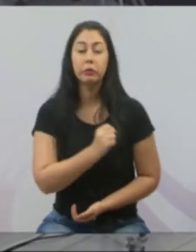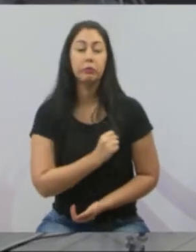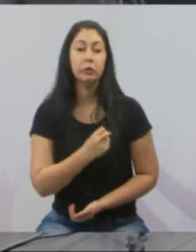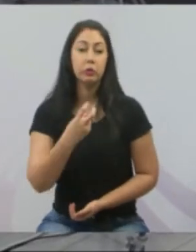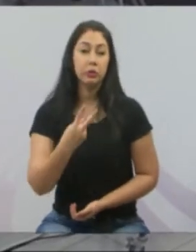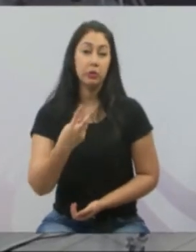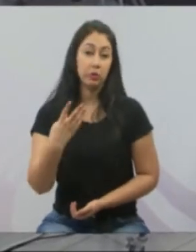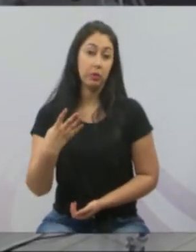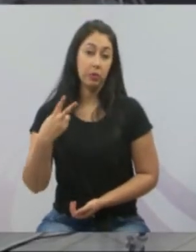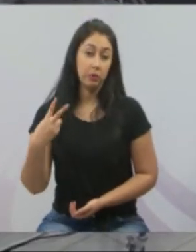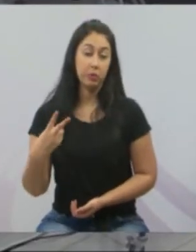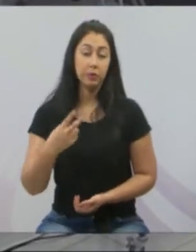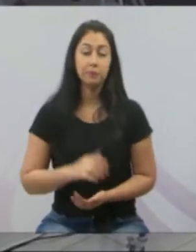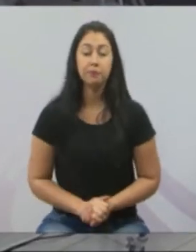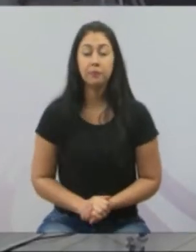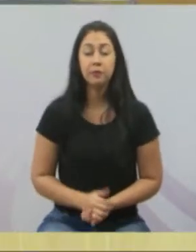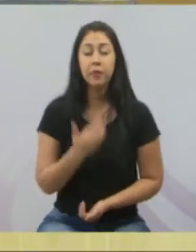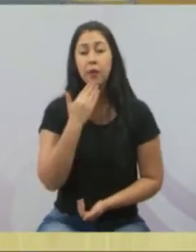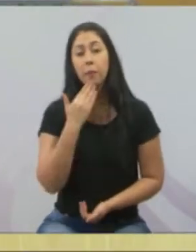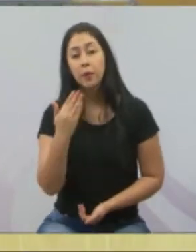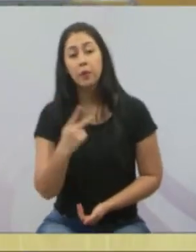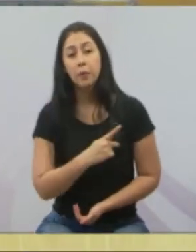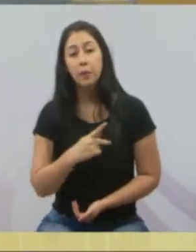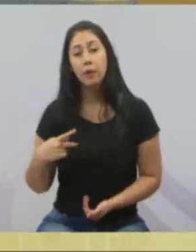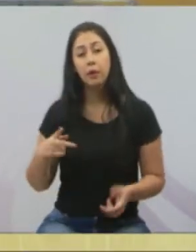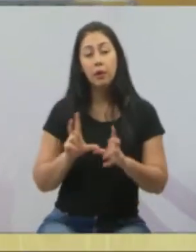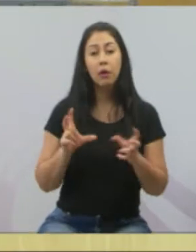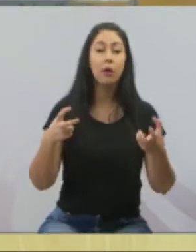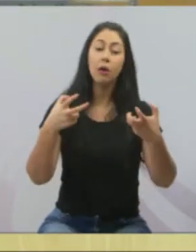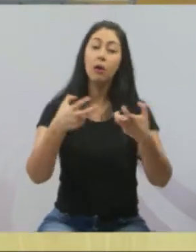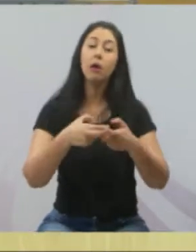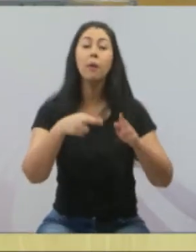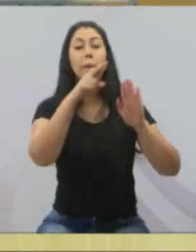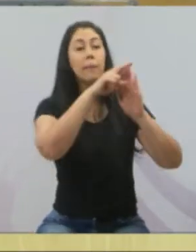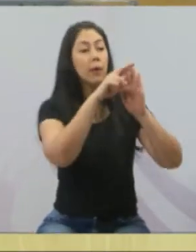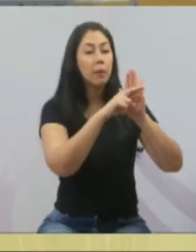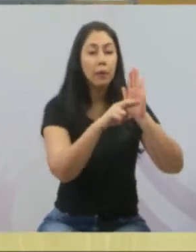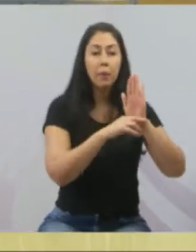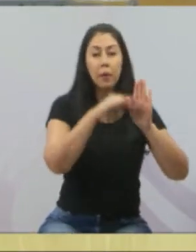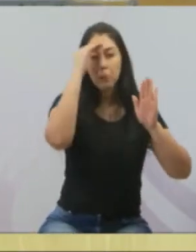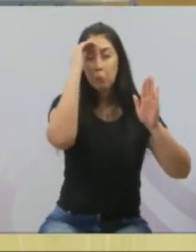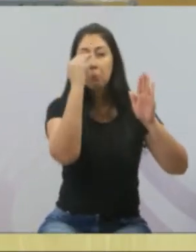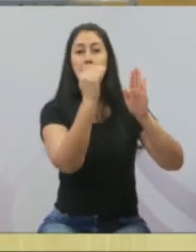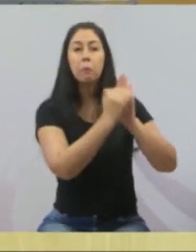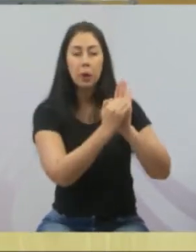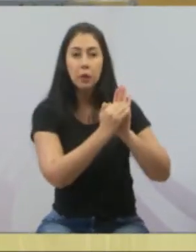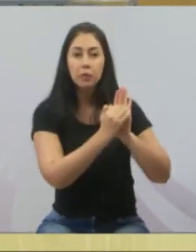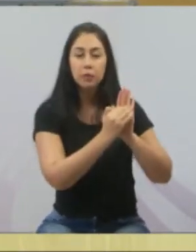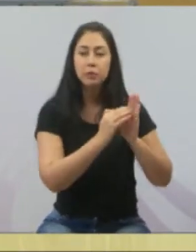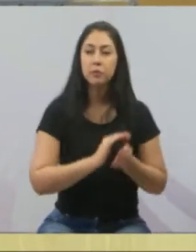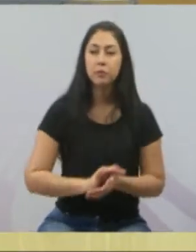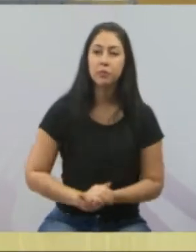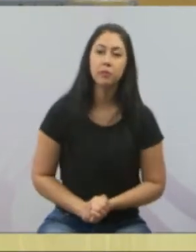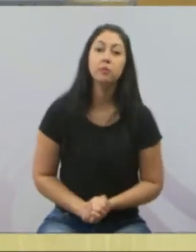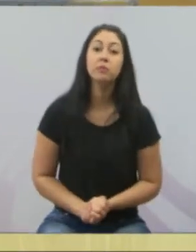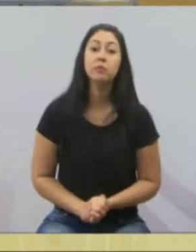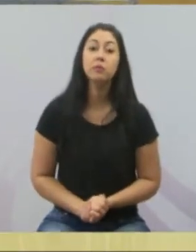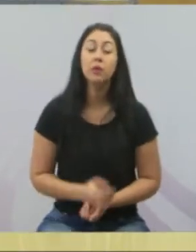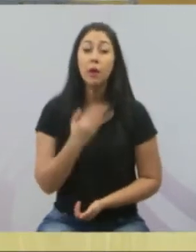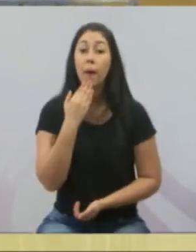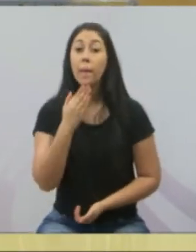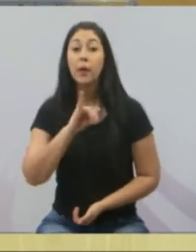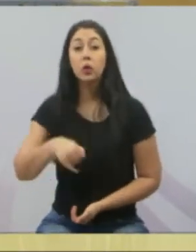do 14º salário emergencial e a suspensão dos descontos dos empréstimos consignados e aposentados e pensionistas. Neste momento difícil pelo qual atravessa